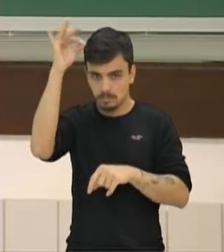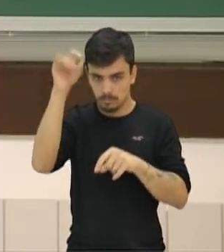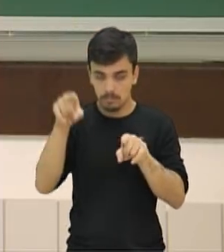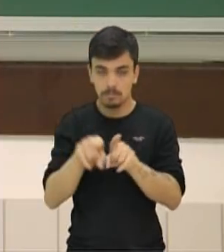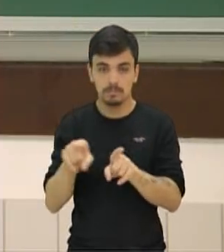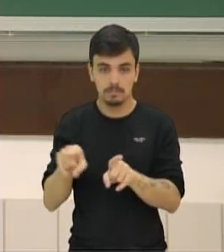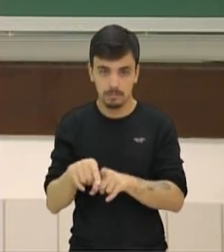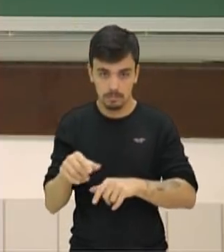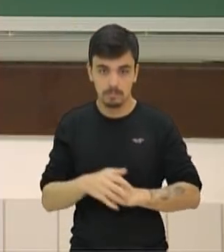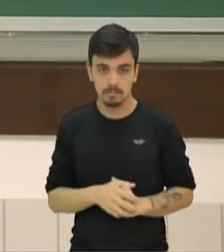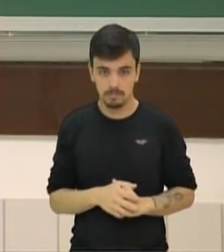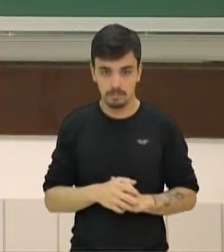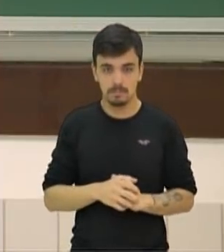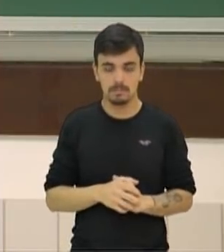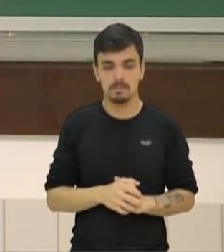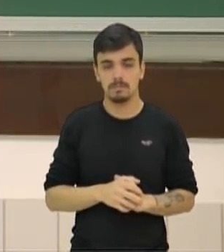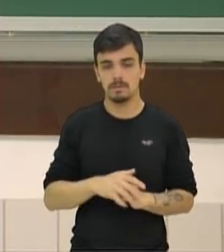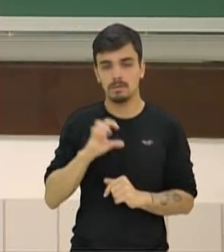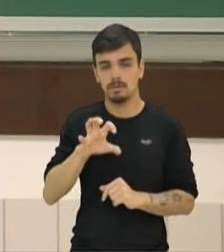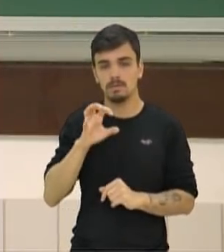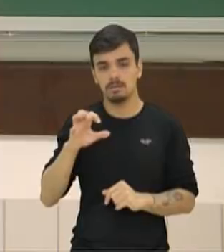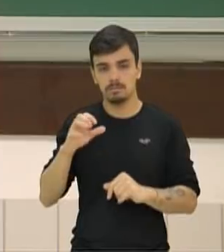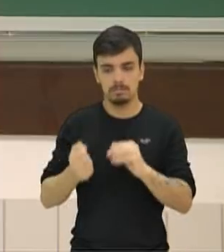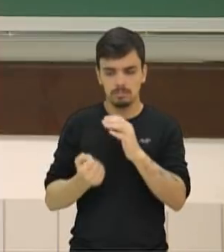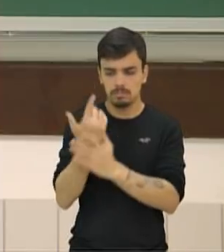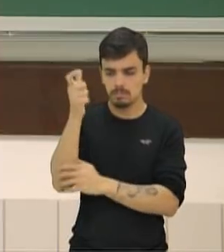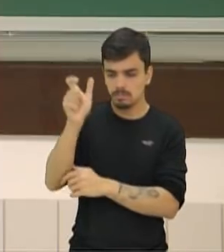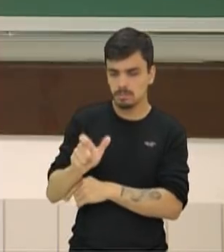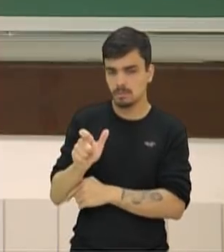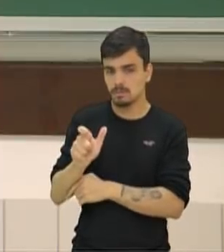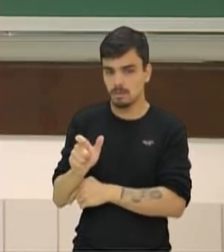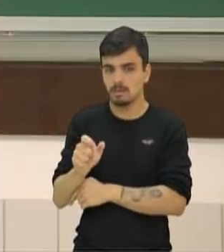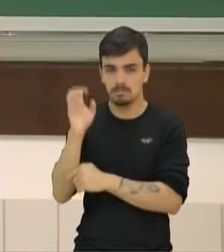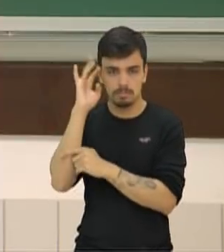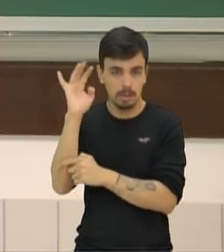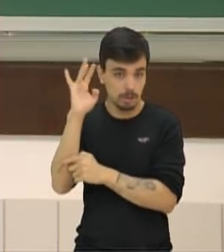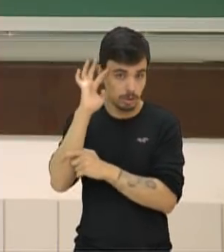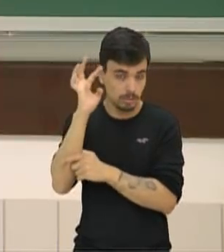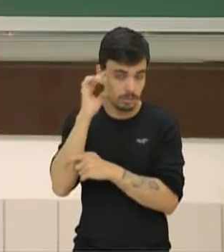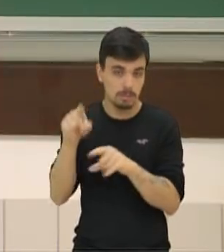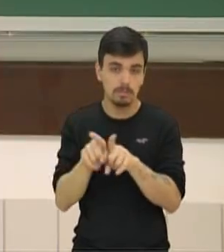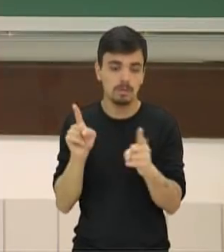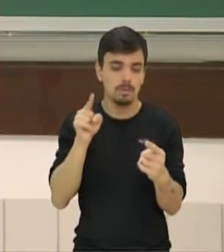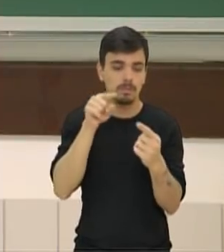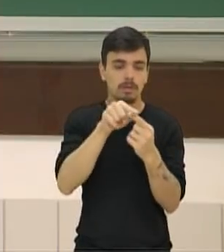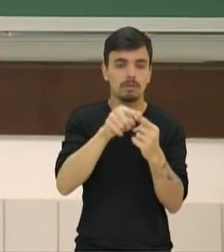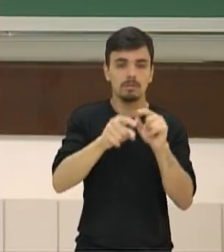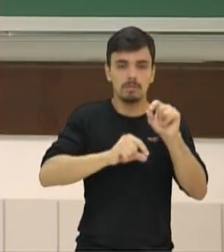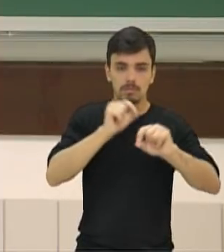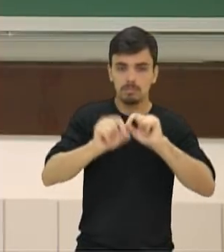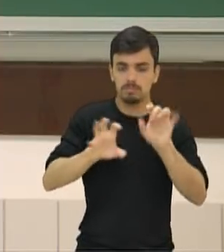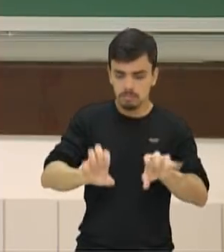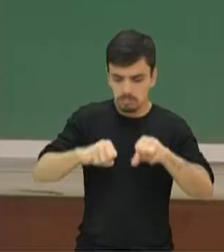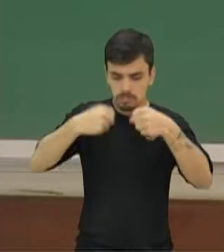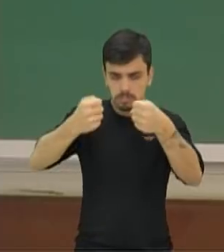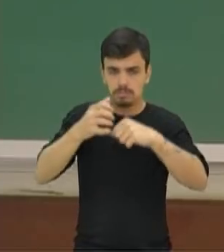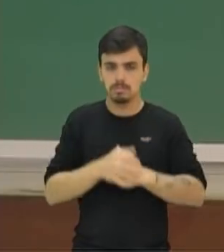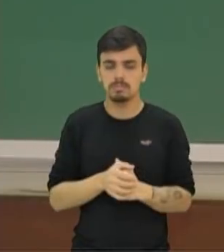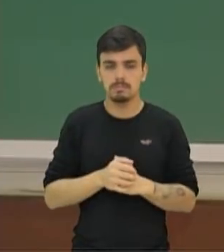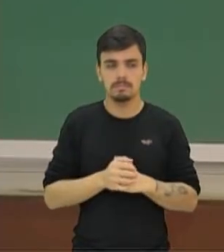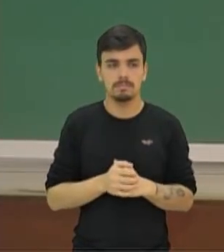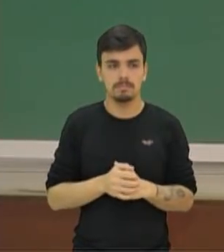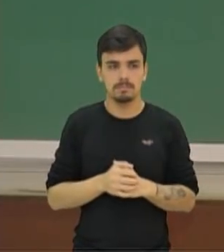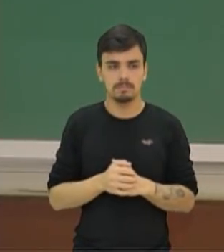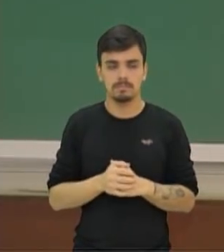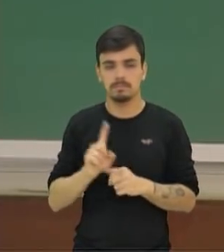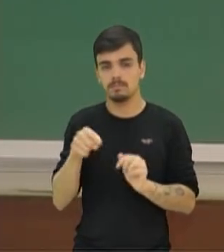o auto trabalha isso, esses personagens alegóricos, né? Fantasiosos, né? Com o intuito do quê? Né? Vou reforçar aqui. O